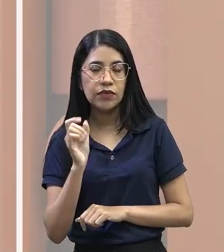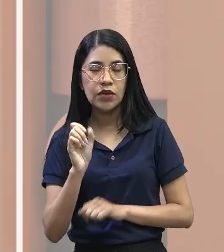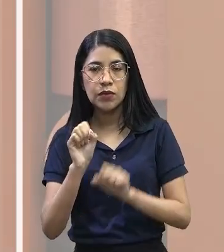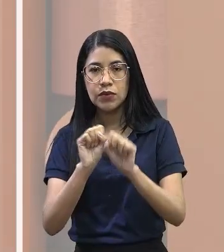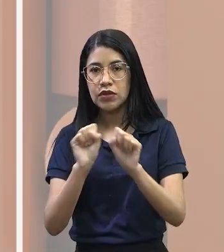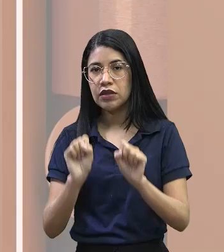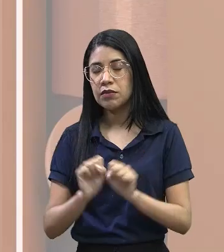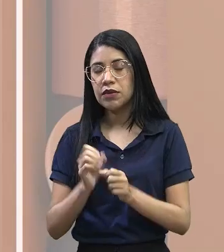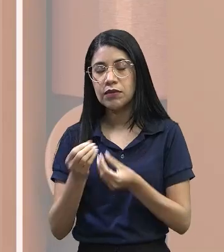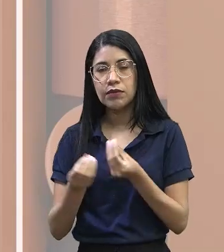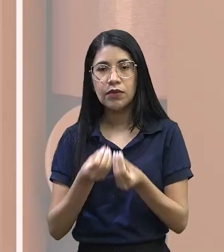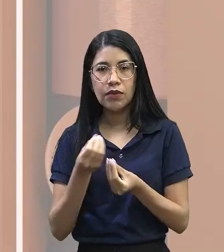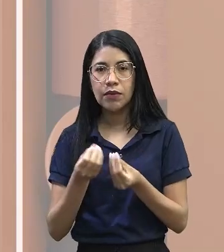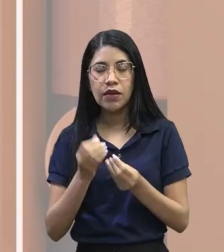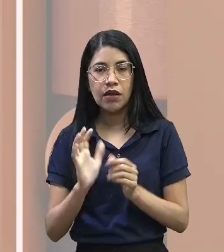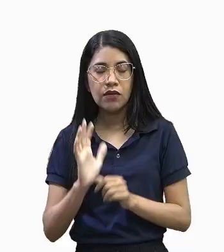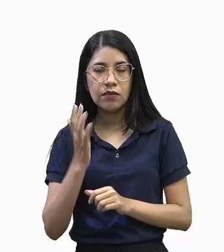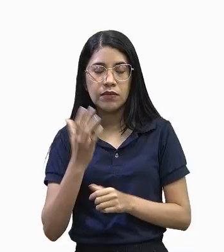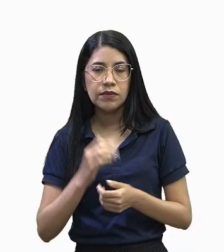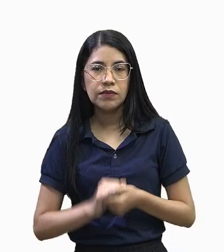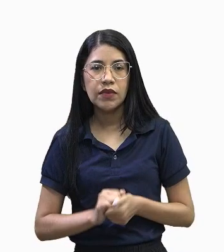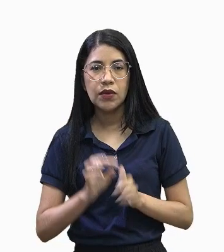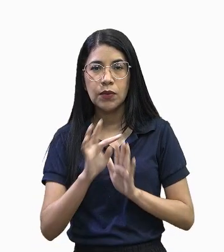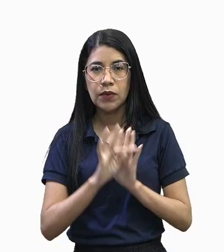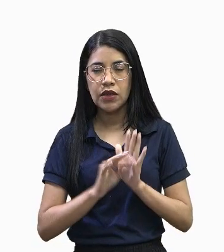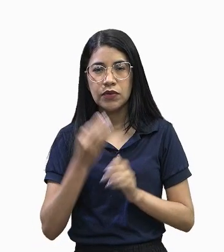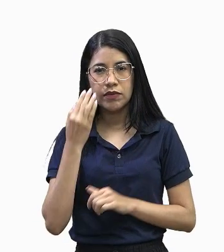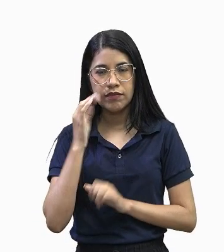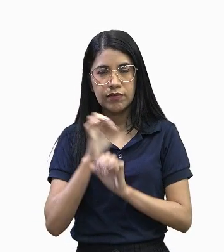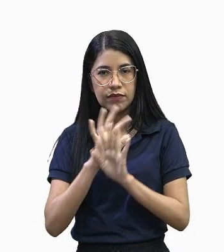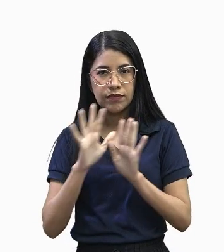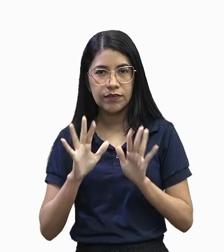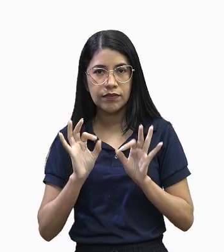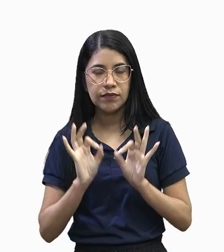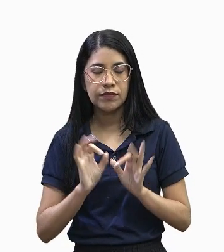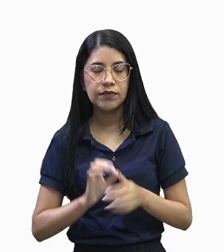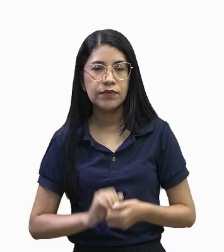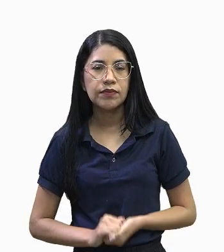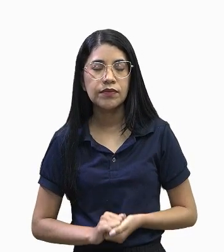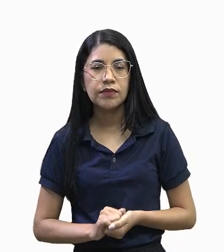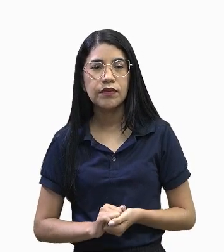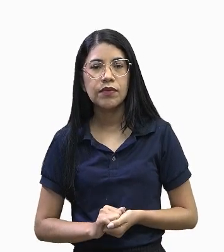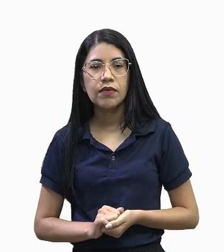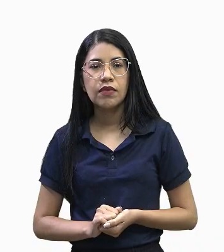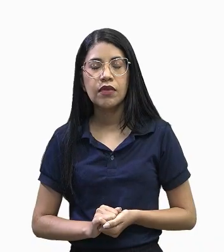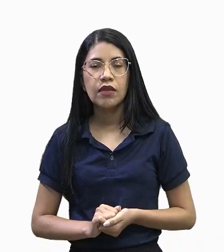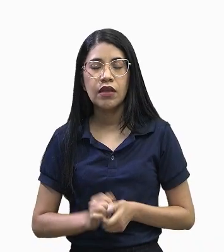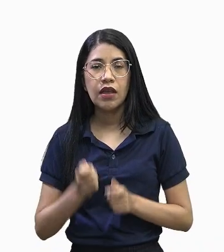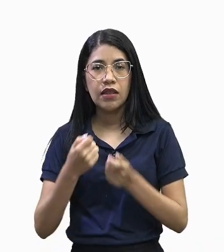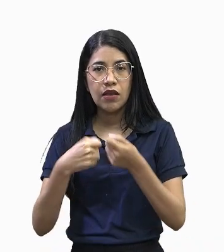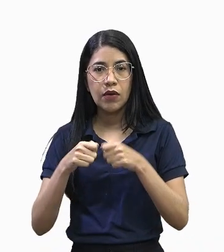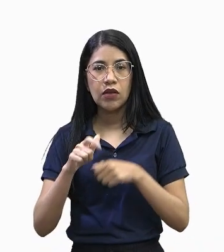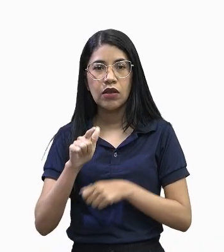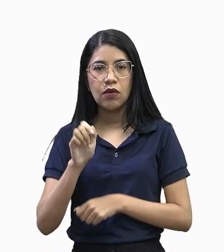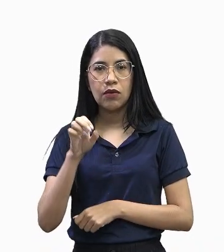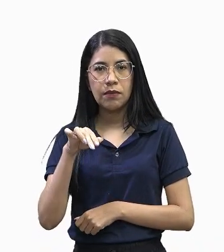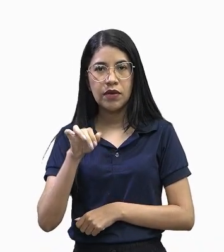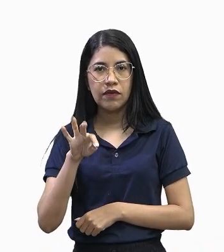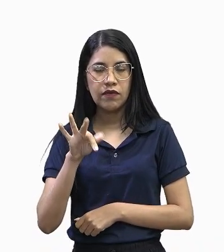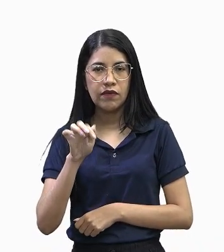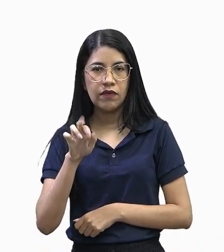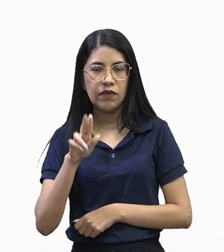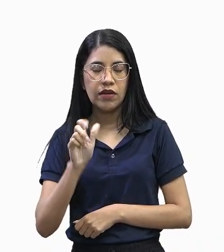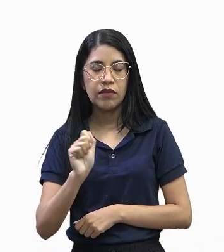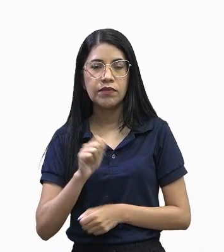sistema de aviamento? Vamos ao texto e vamos entender um pouco mais. Vamos lá. A economia gomífera. Por causa